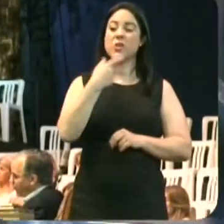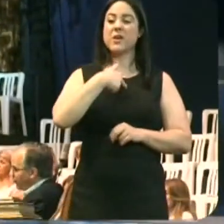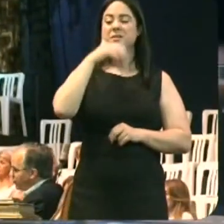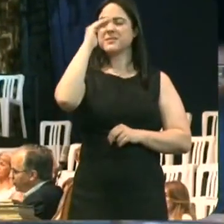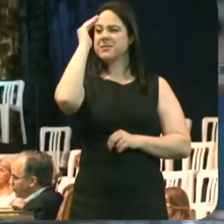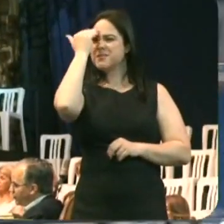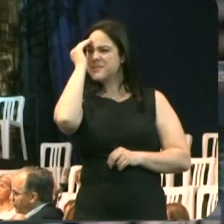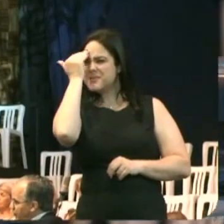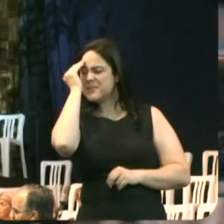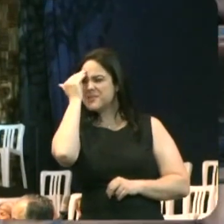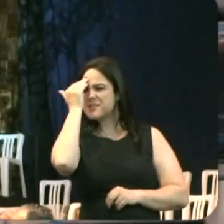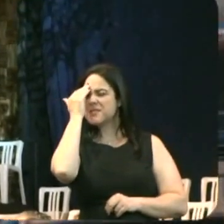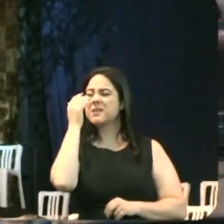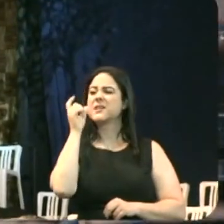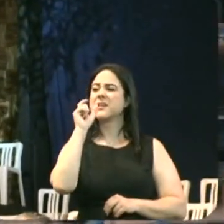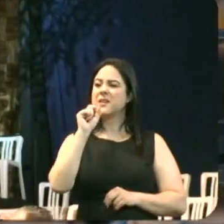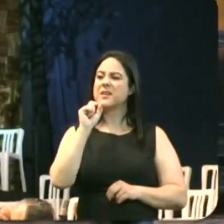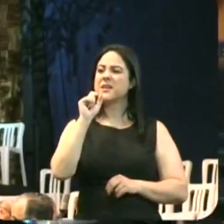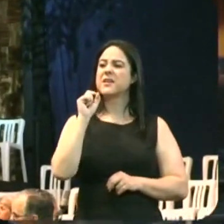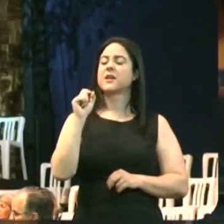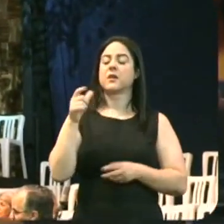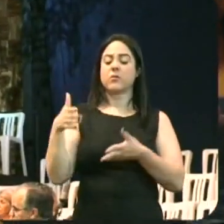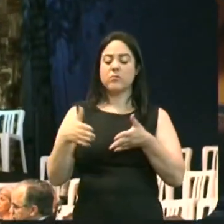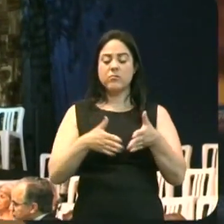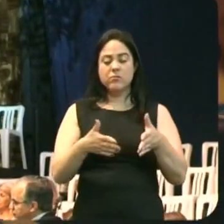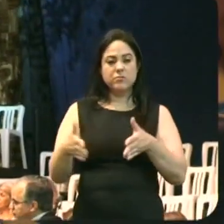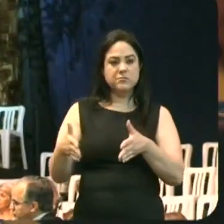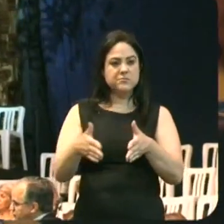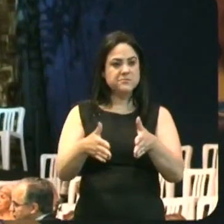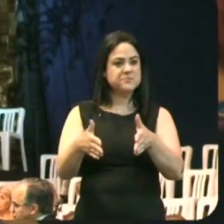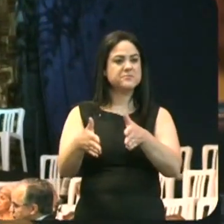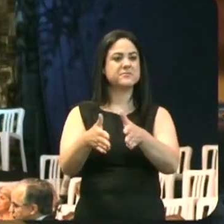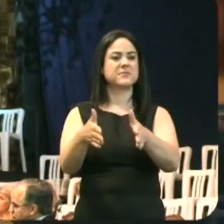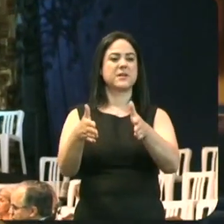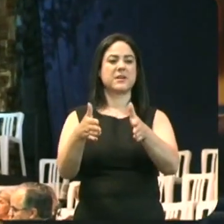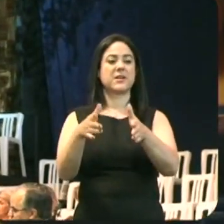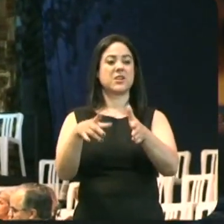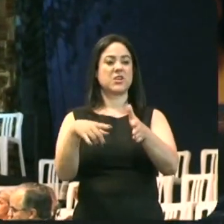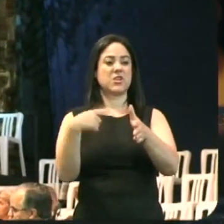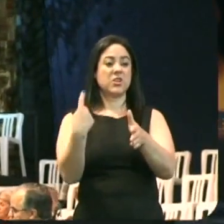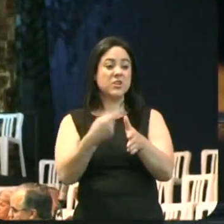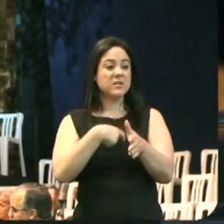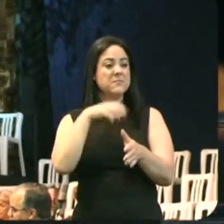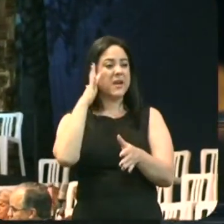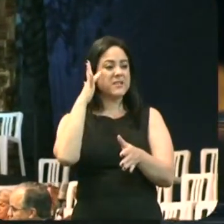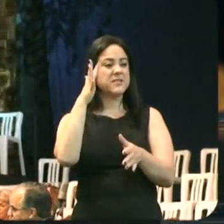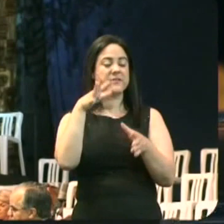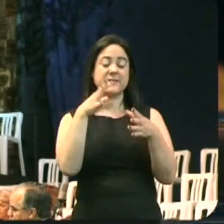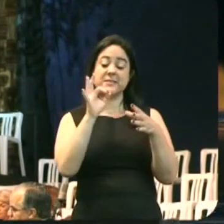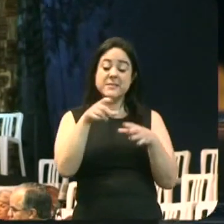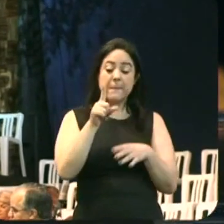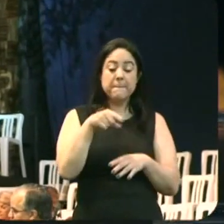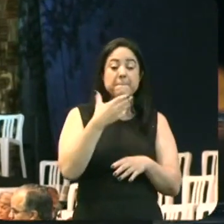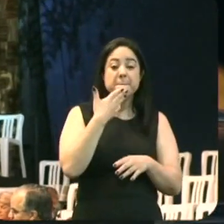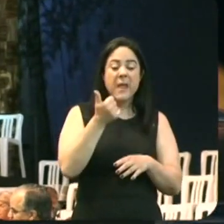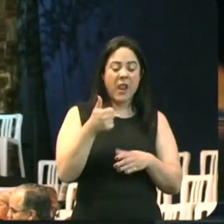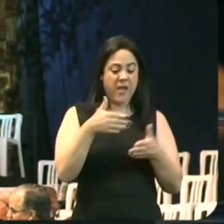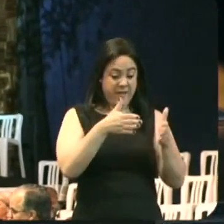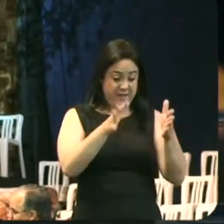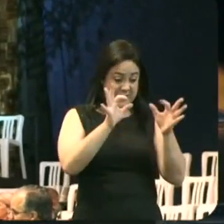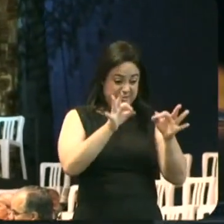entender que esses caminhos que a gente imaginava serem os melhores